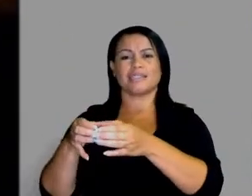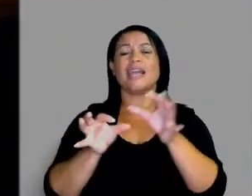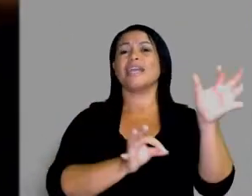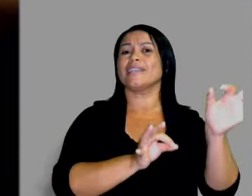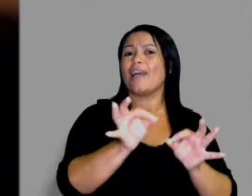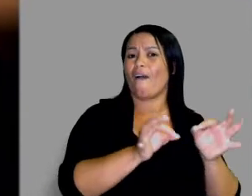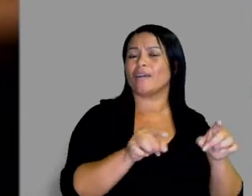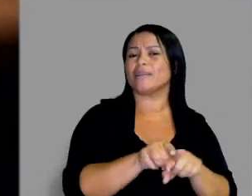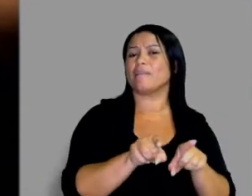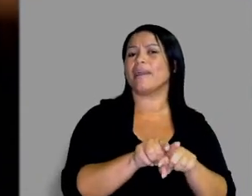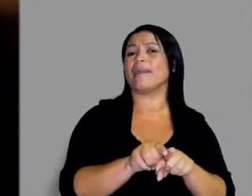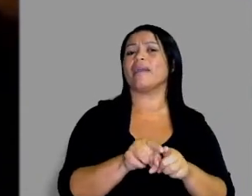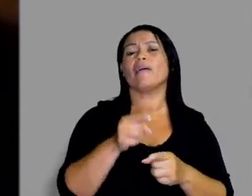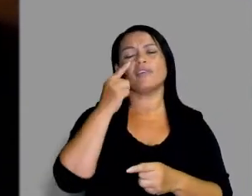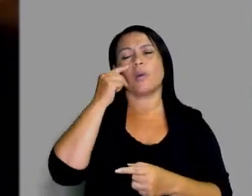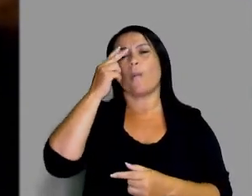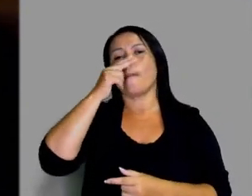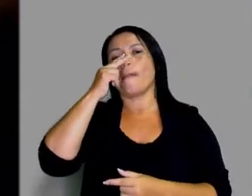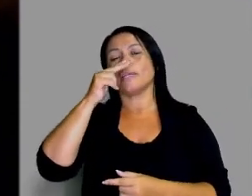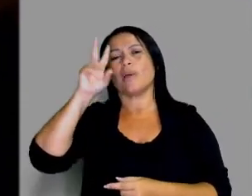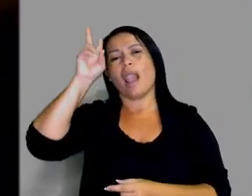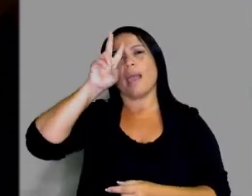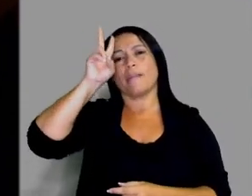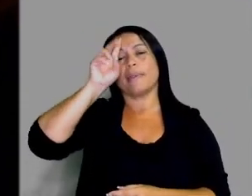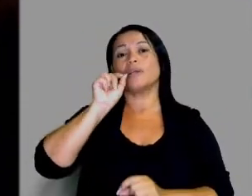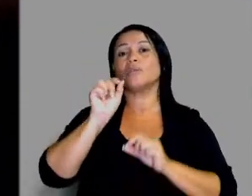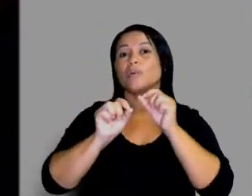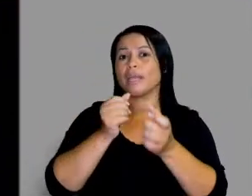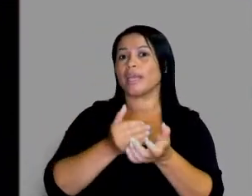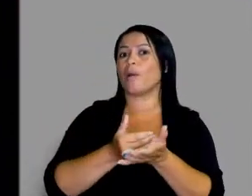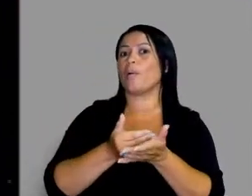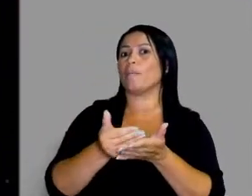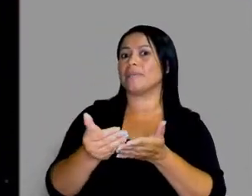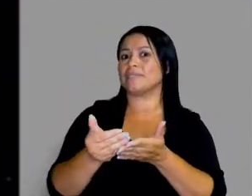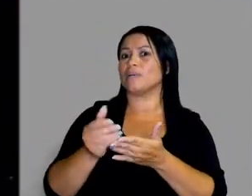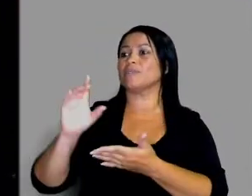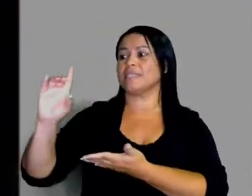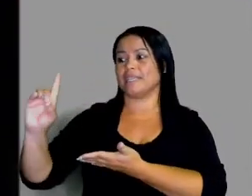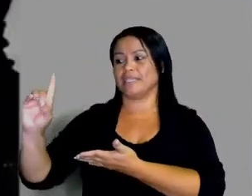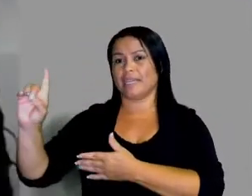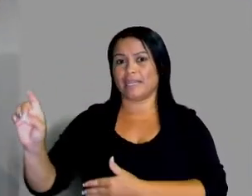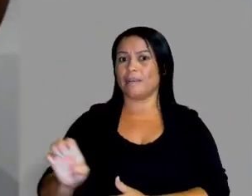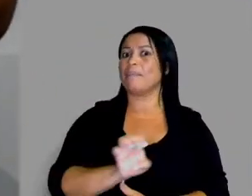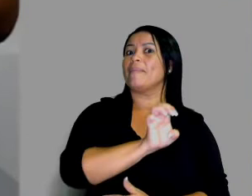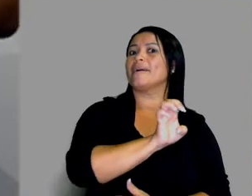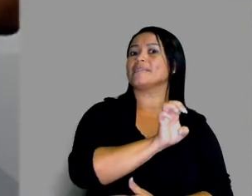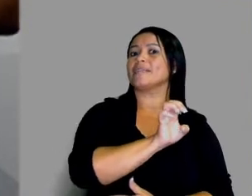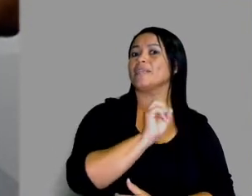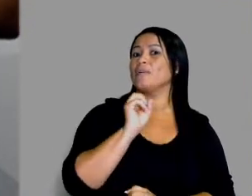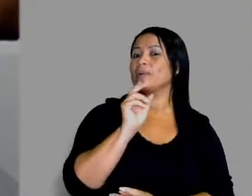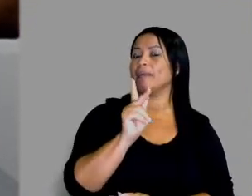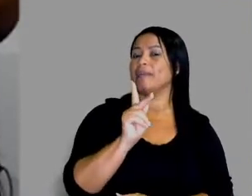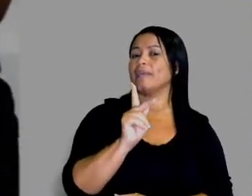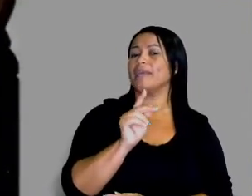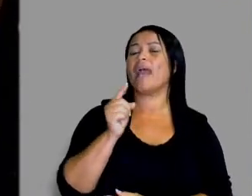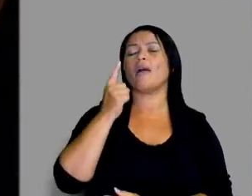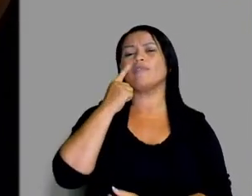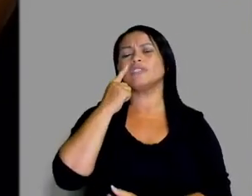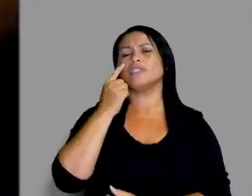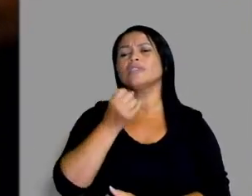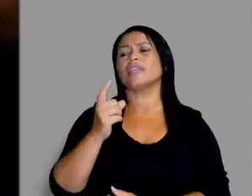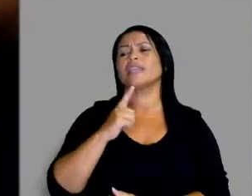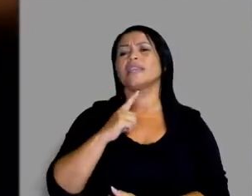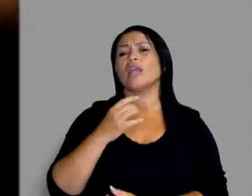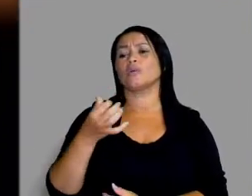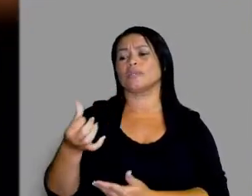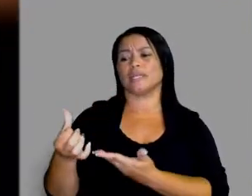estava. Vamos fazer a mesma coisa aqui. Lembrando que começamos da direita para a esquerda, ok? Então,